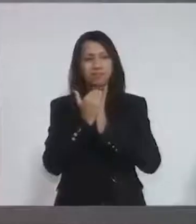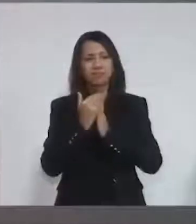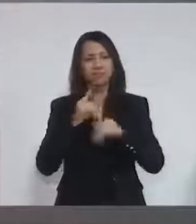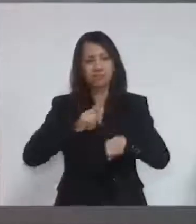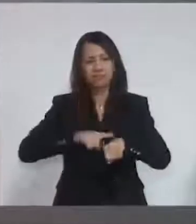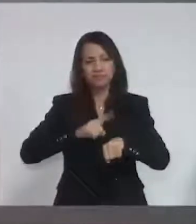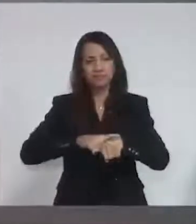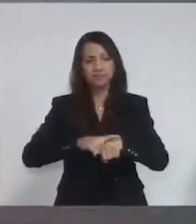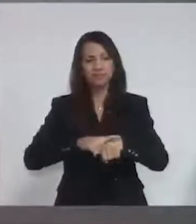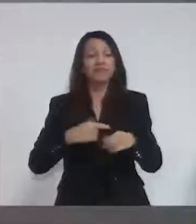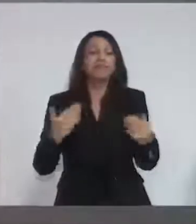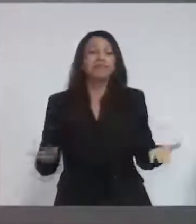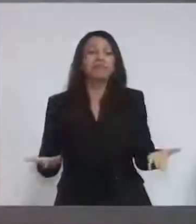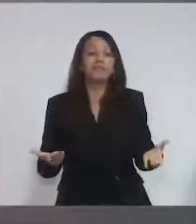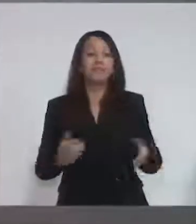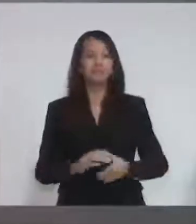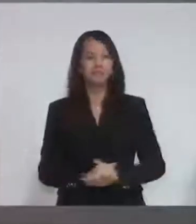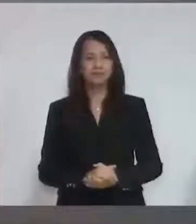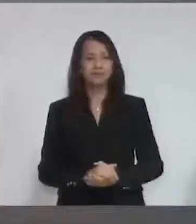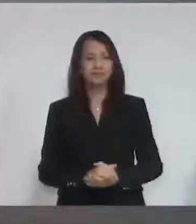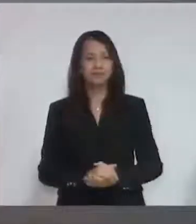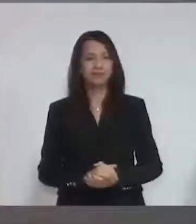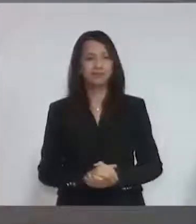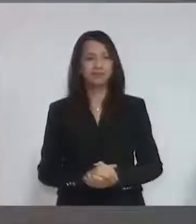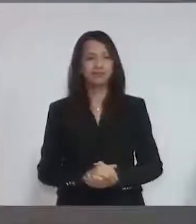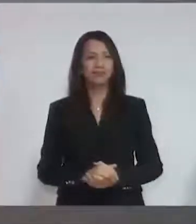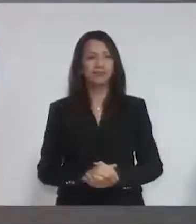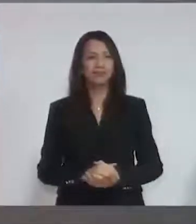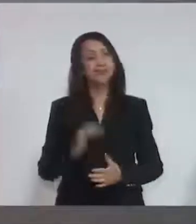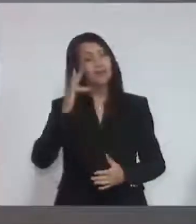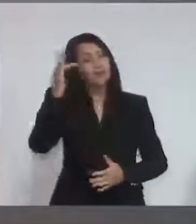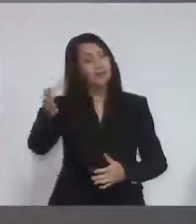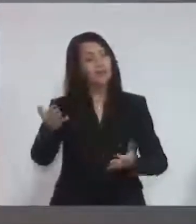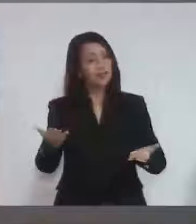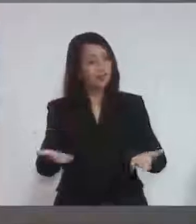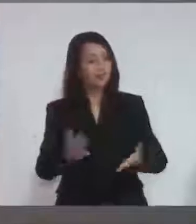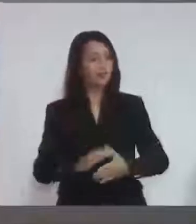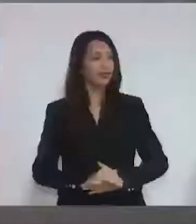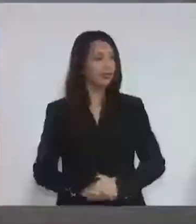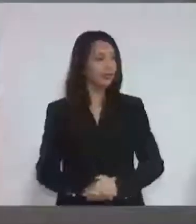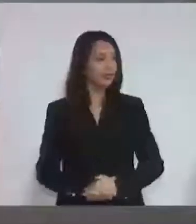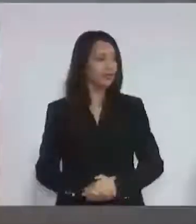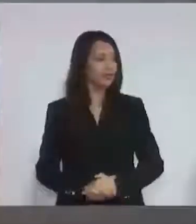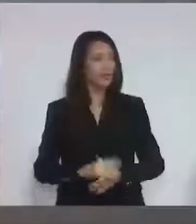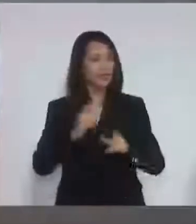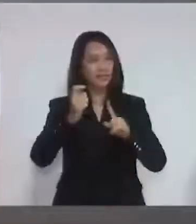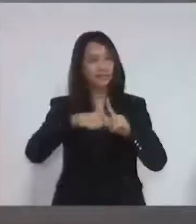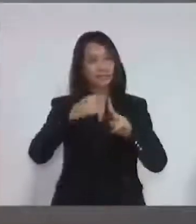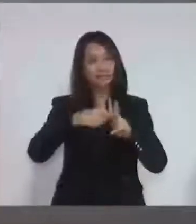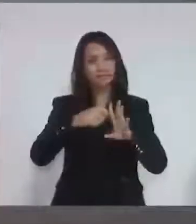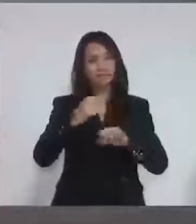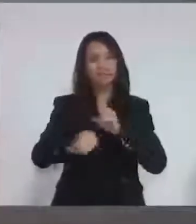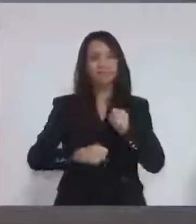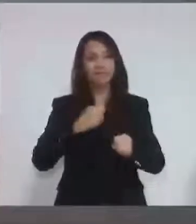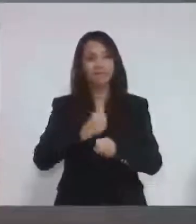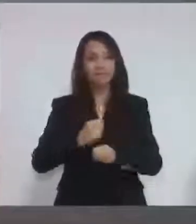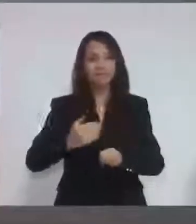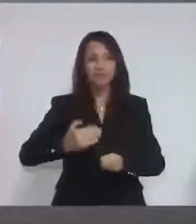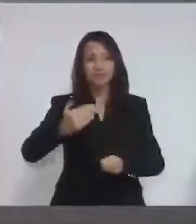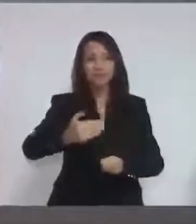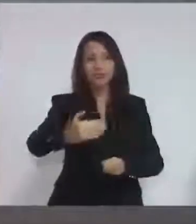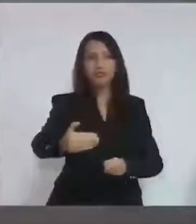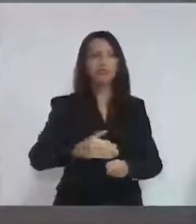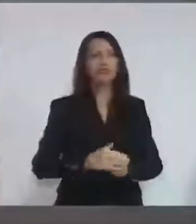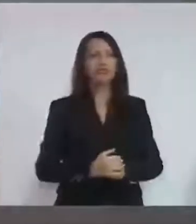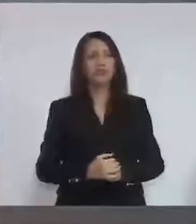Ué, onde nós vamos parar? E, na verdade, isso aqui são meses, né, para não falar ano, porque vence